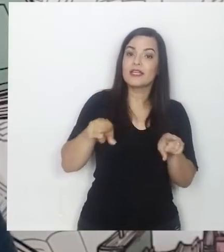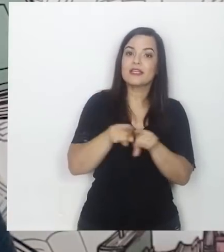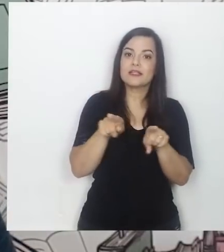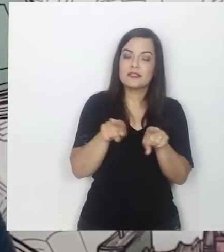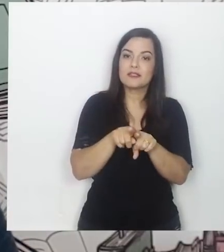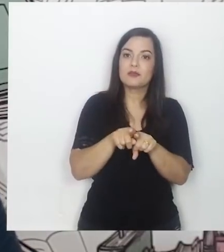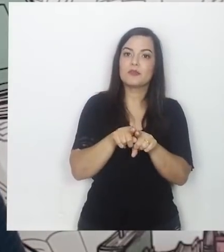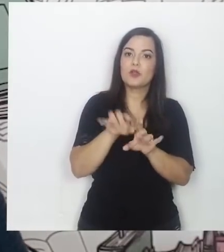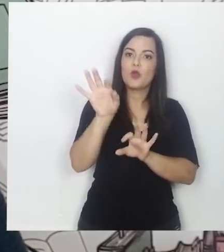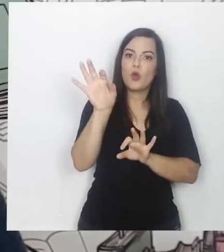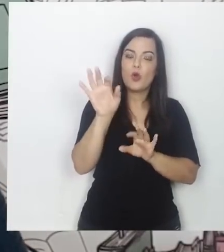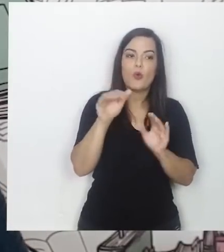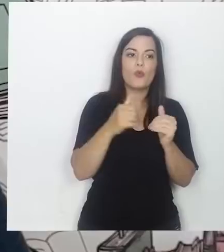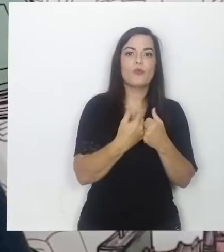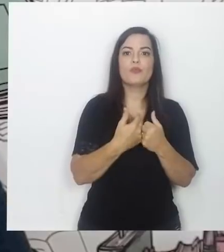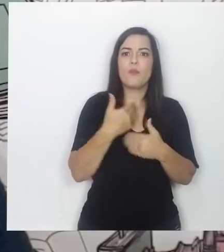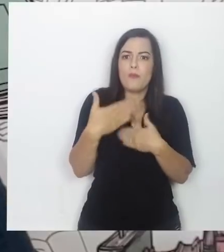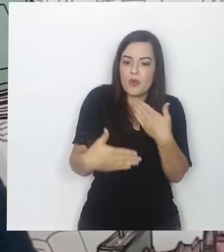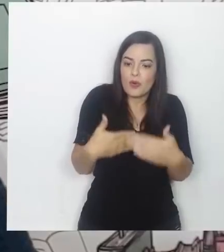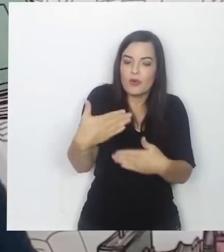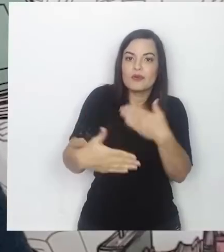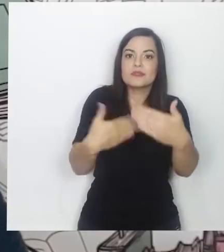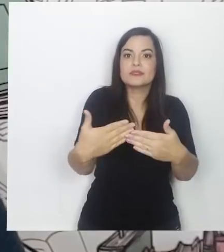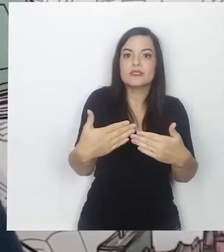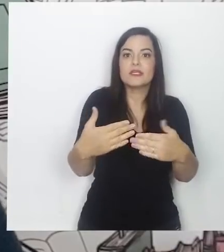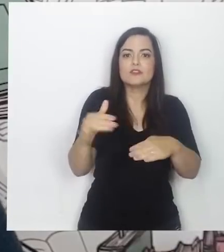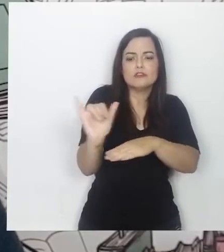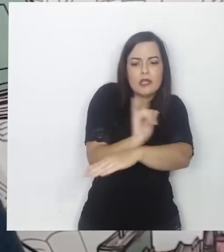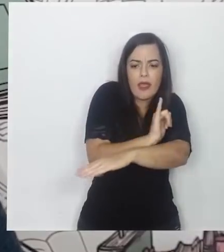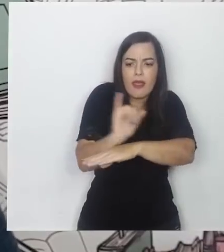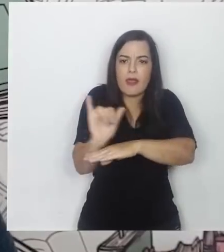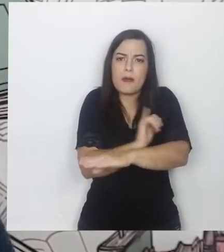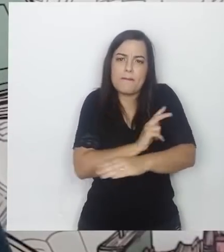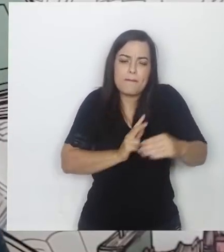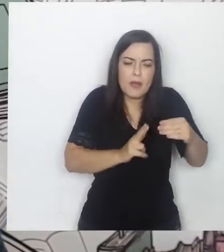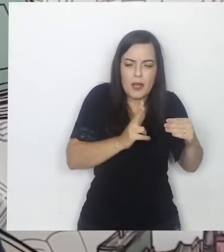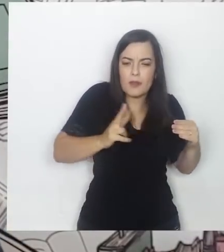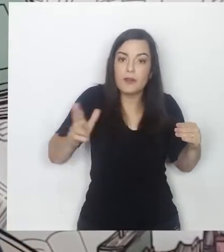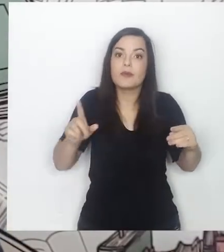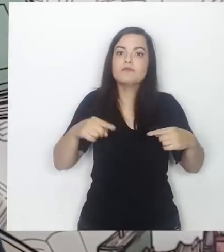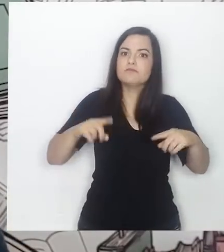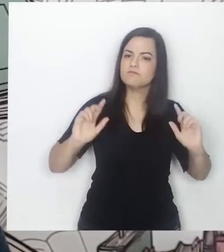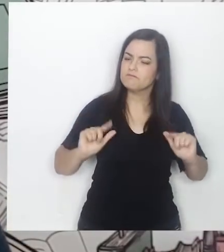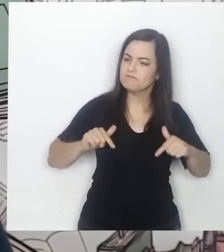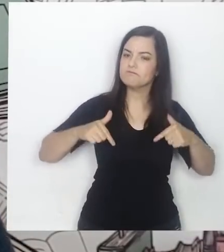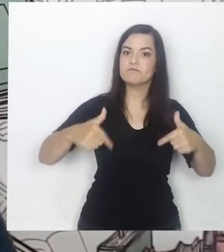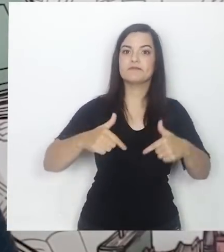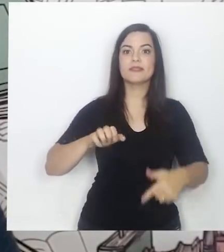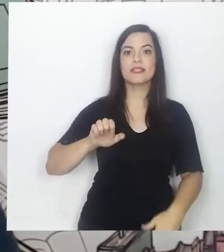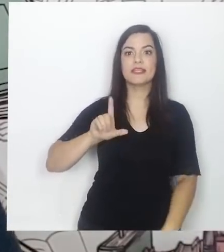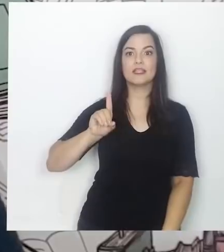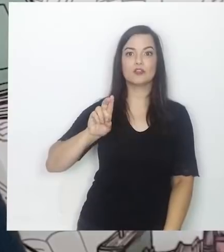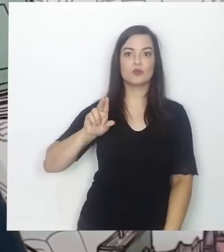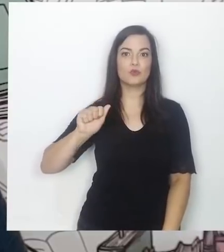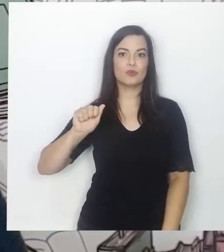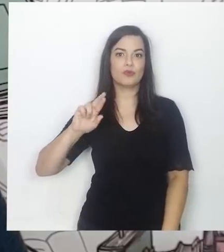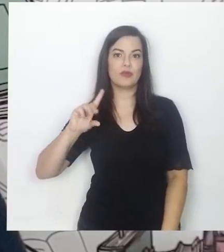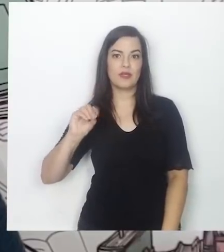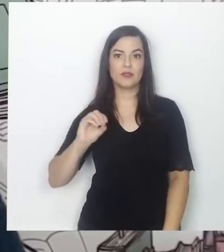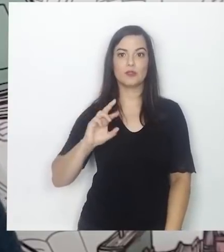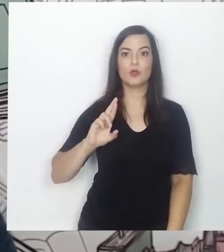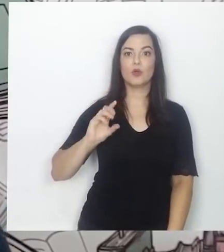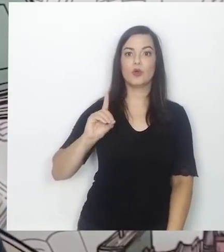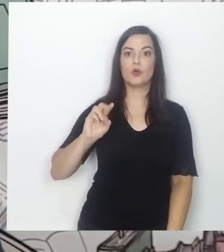de edição muito grande. Então, eles se dedicaram o tempo todo. Eduardo,